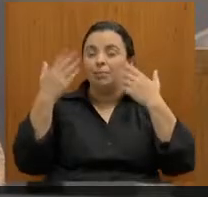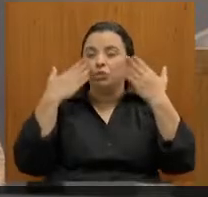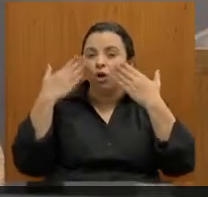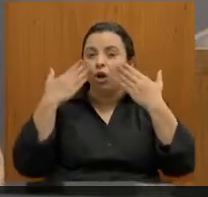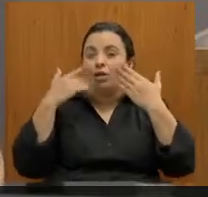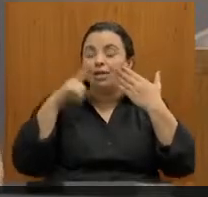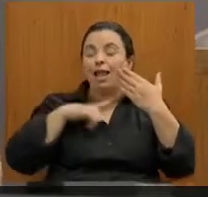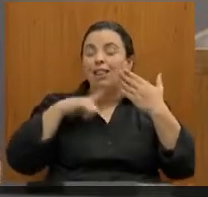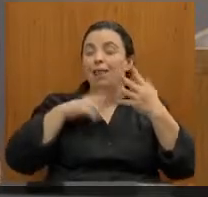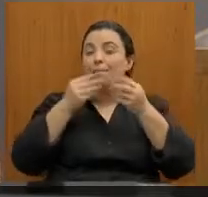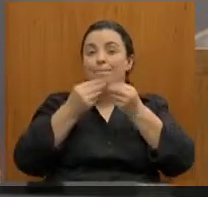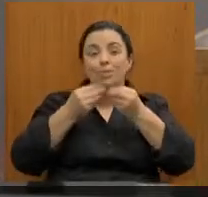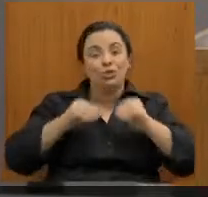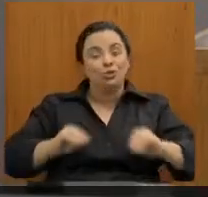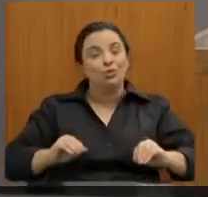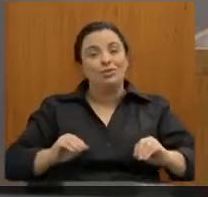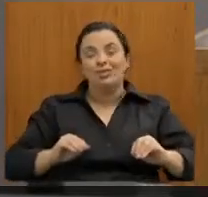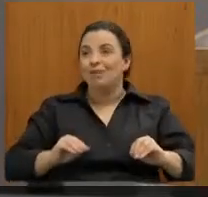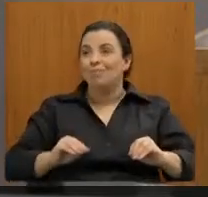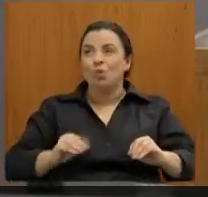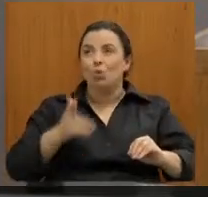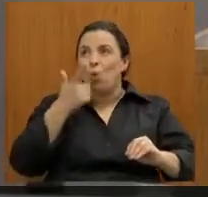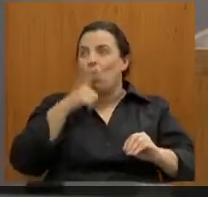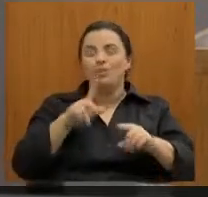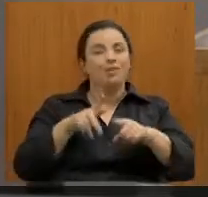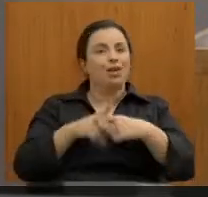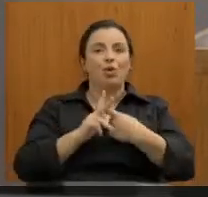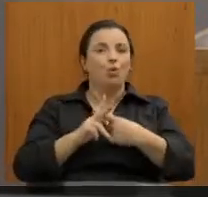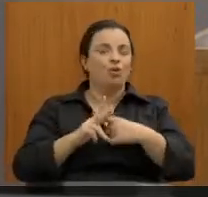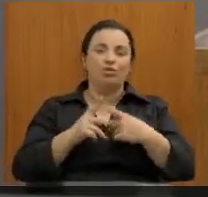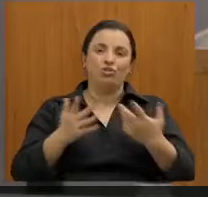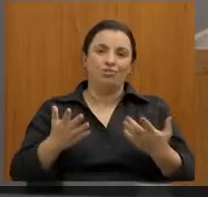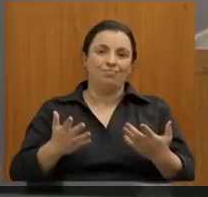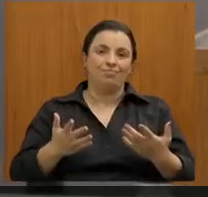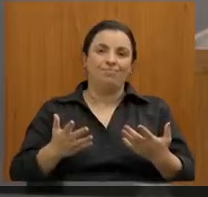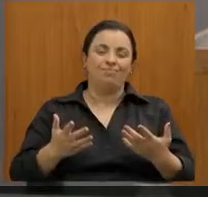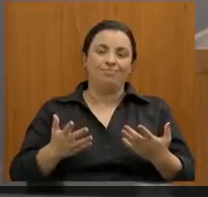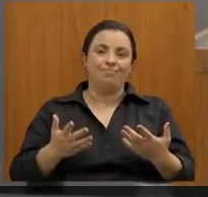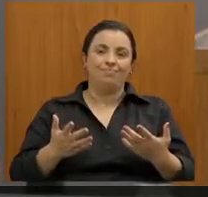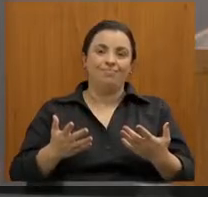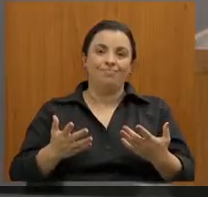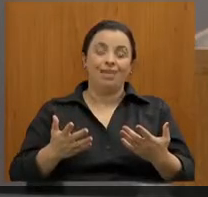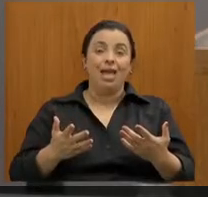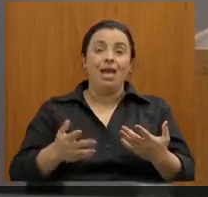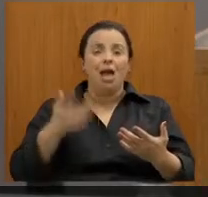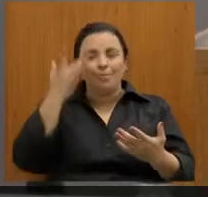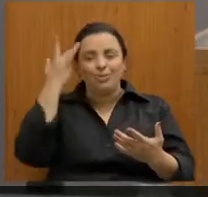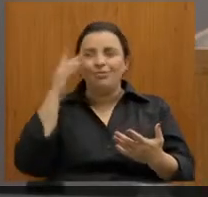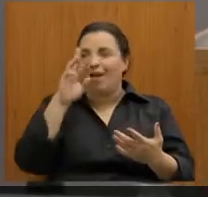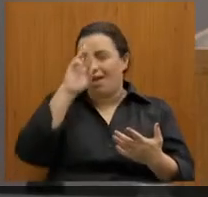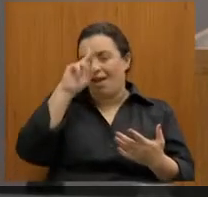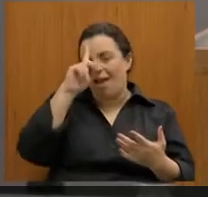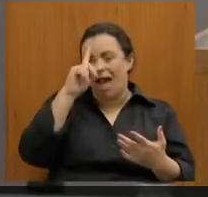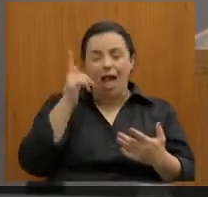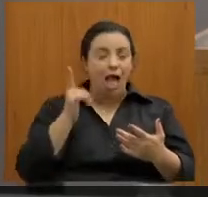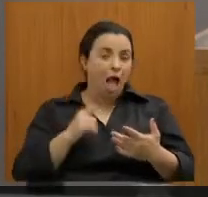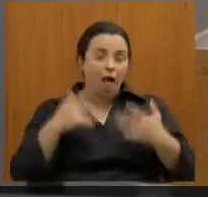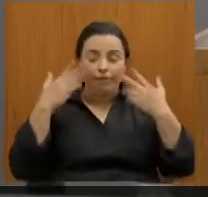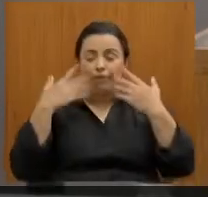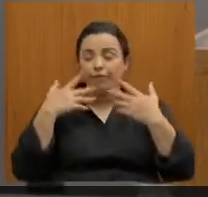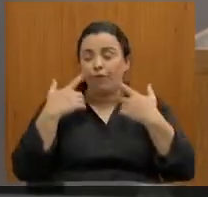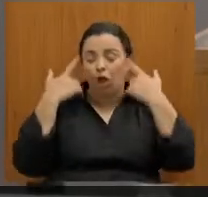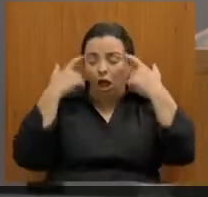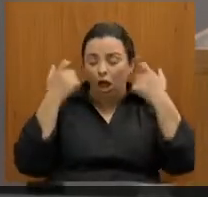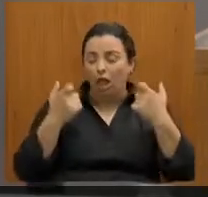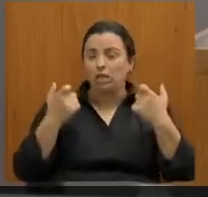engana-se aquele que pensa que ela não deixa Rastro então por isso precisamos melhorar o nosso estudo psicossocial